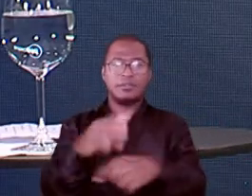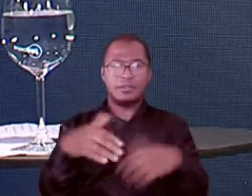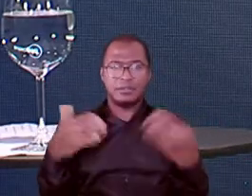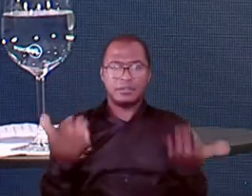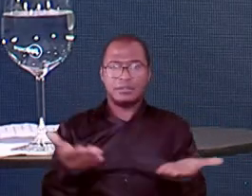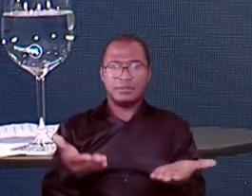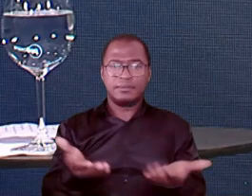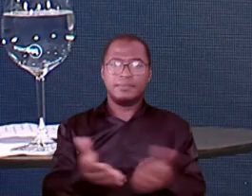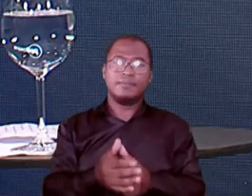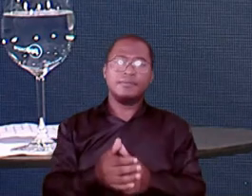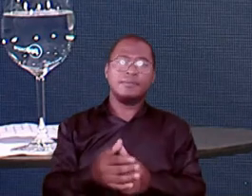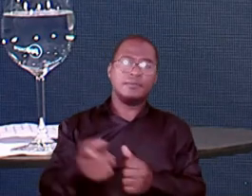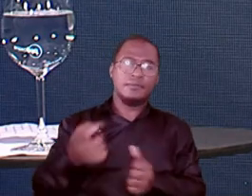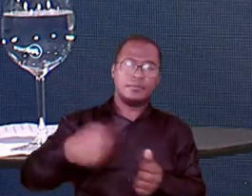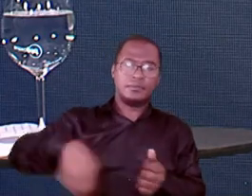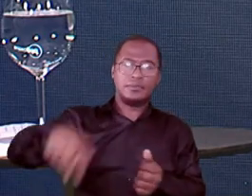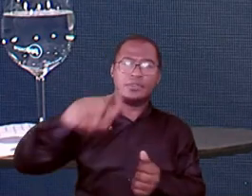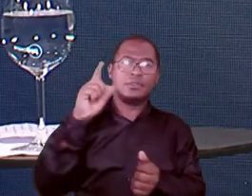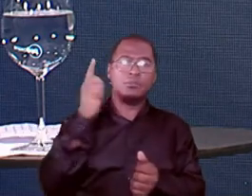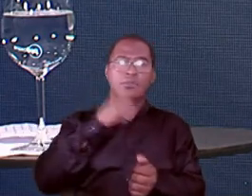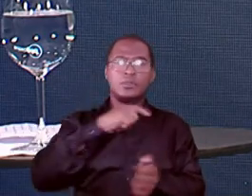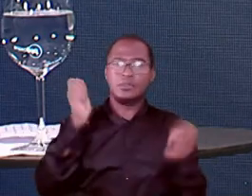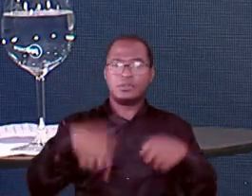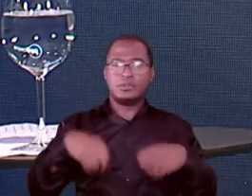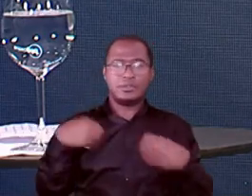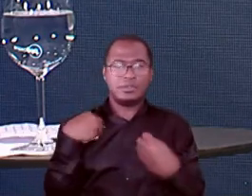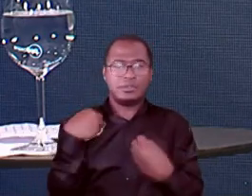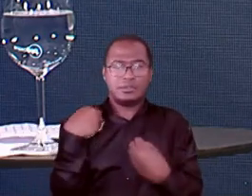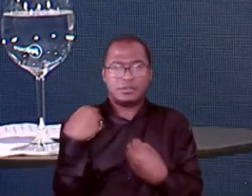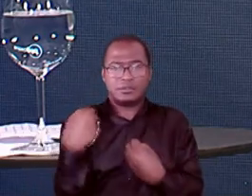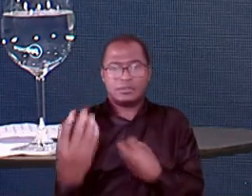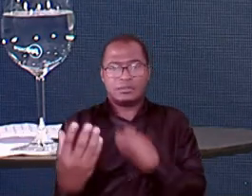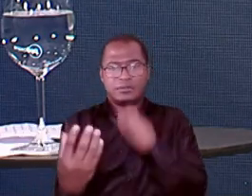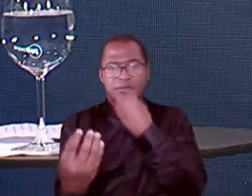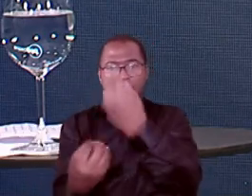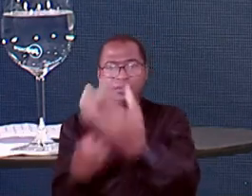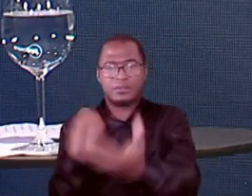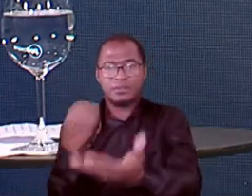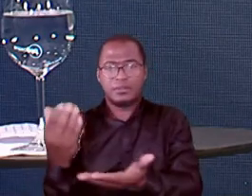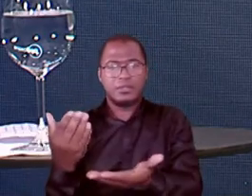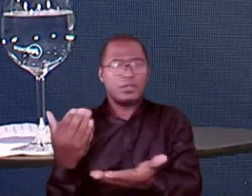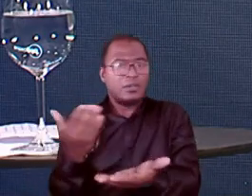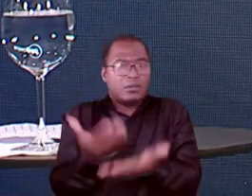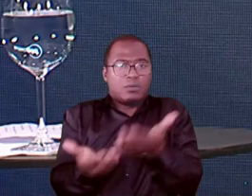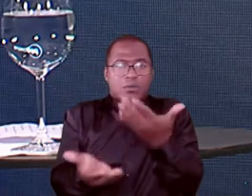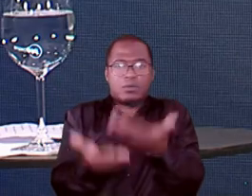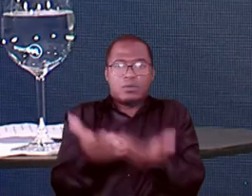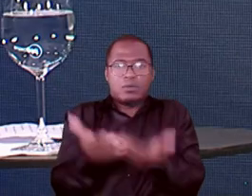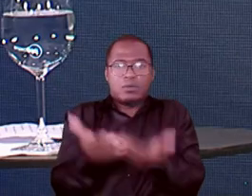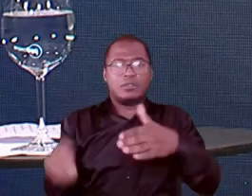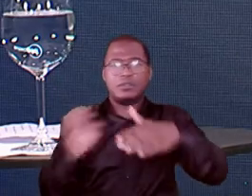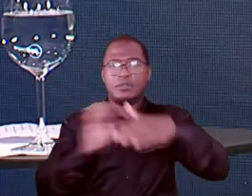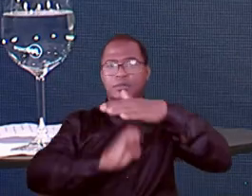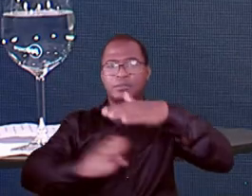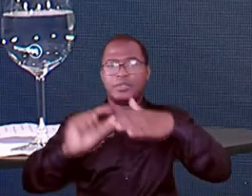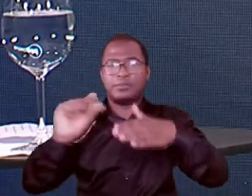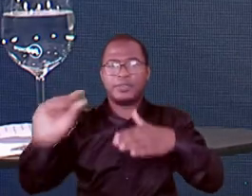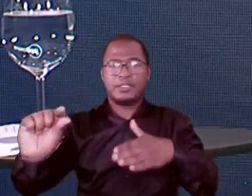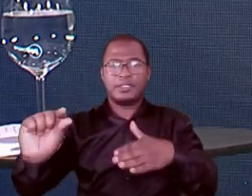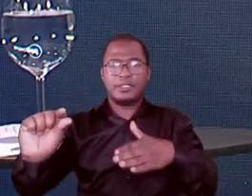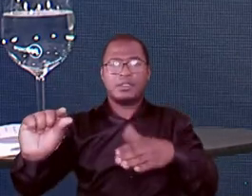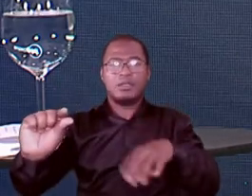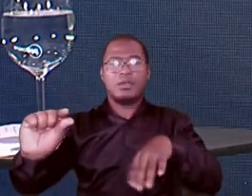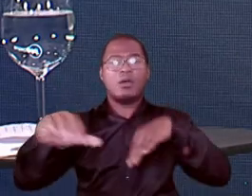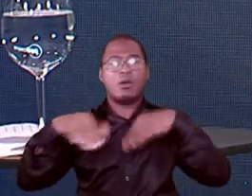quer dizer a gente é capaz de oferecer entoen do menor fornecedor de uma determinada companhia até sei lá